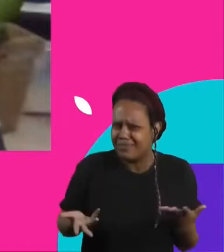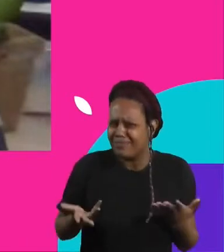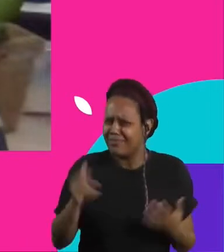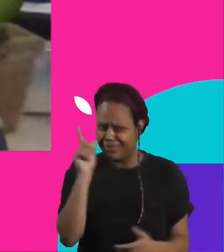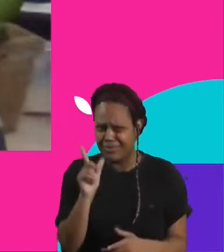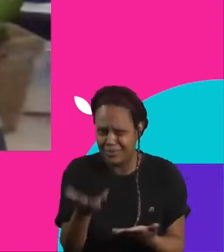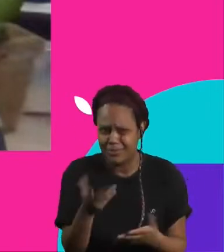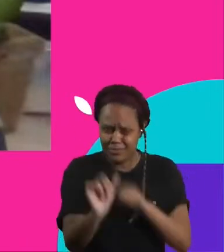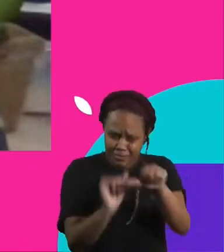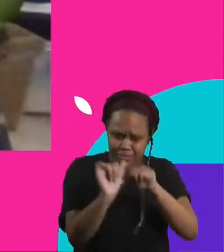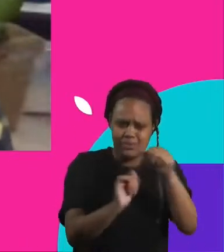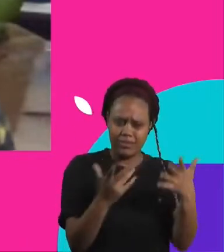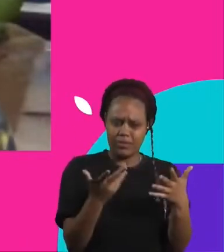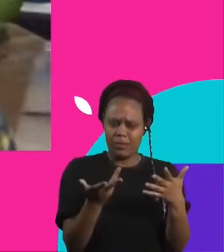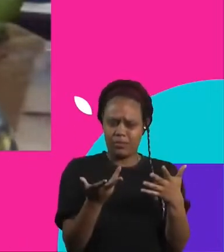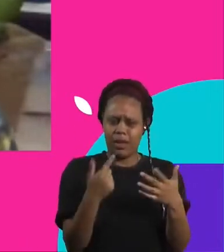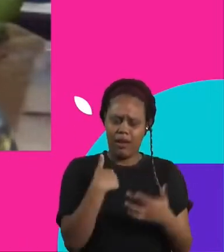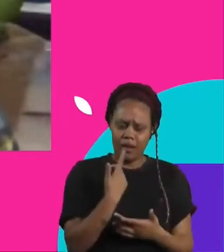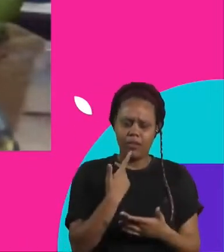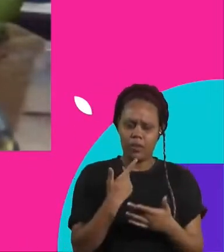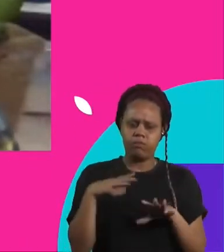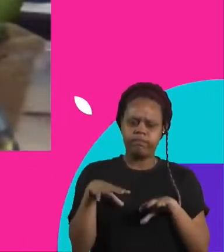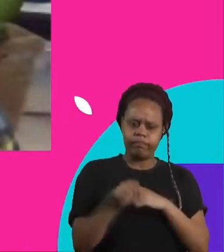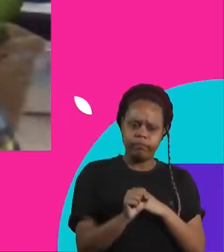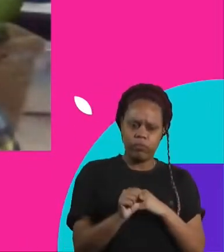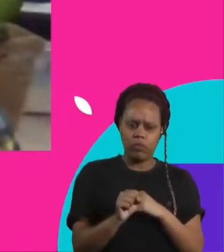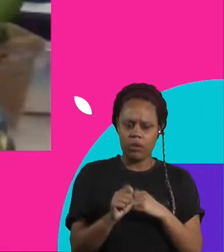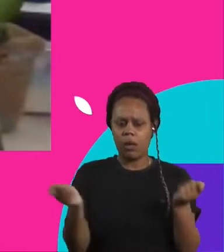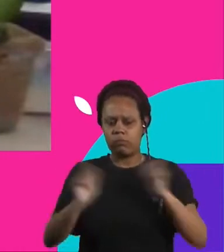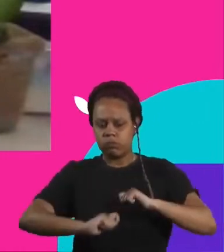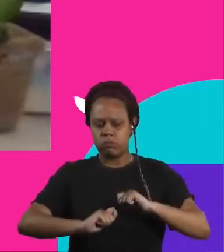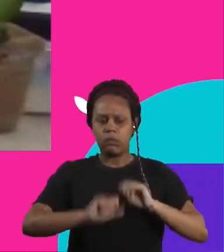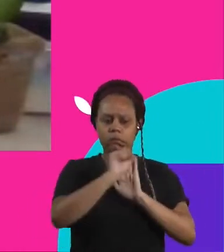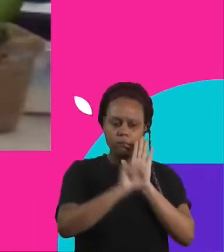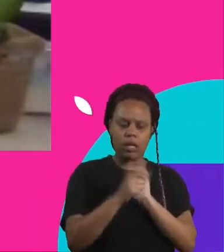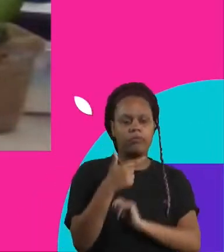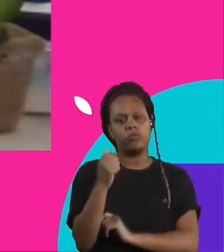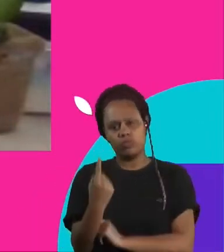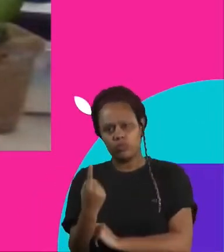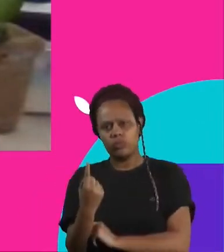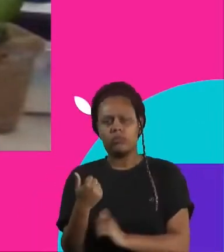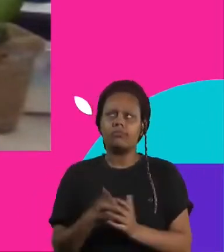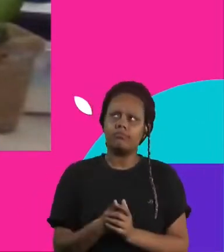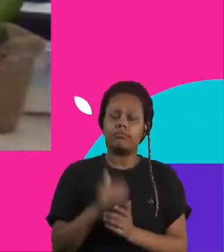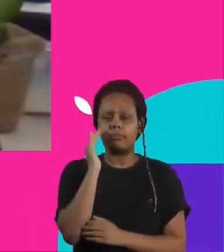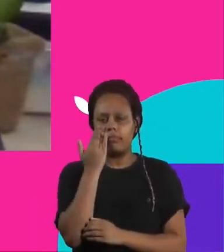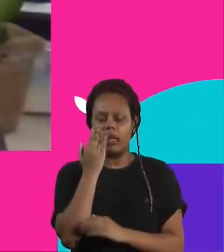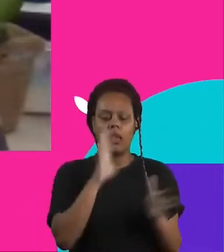transformar, eu estou fazendo uma formação para competências do século XXI, eu consigo que as pessoas entendam uns conceitos, por